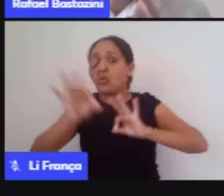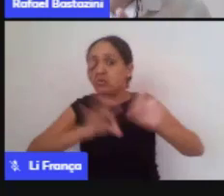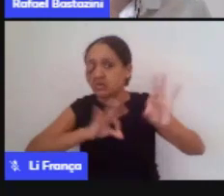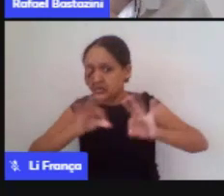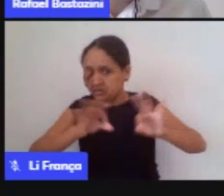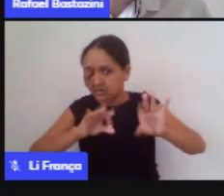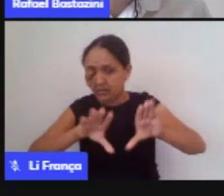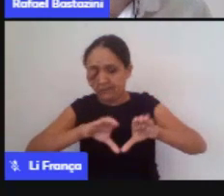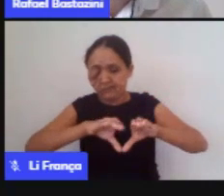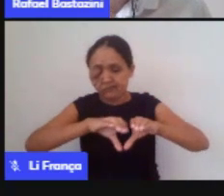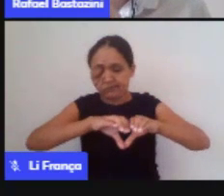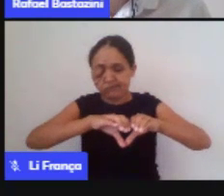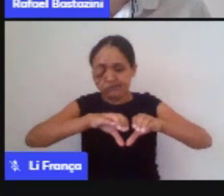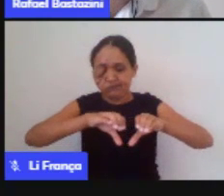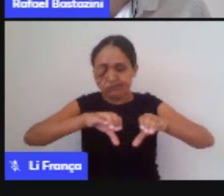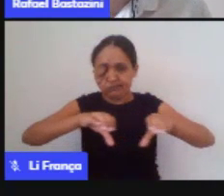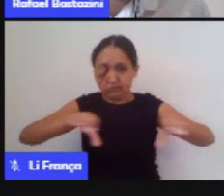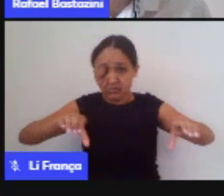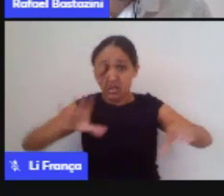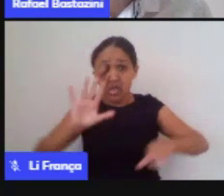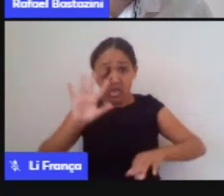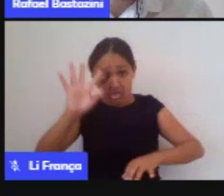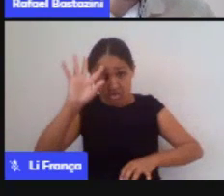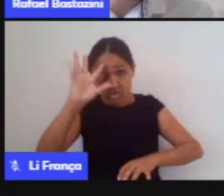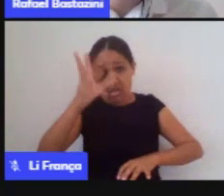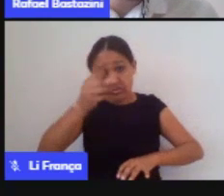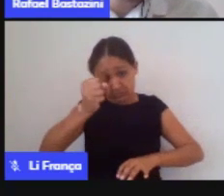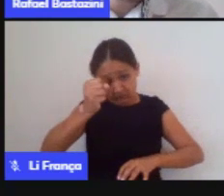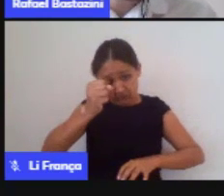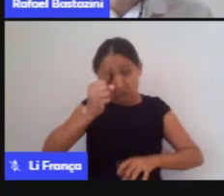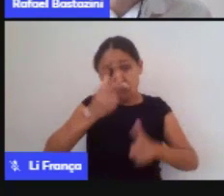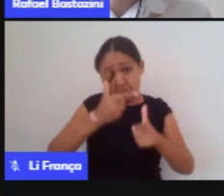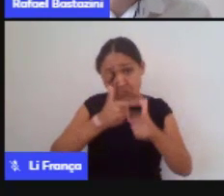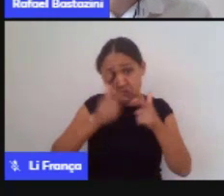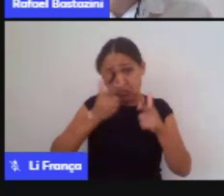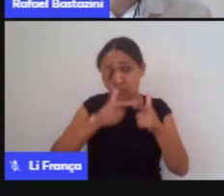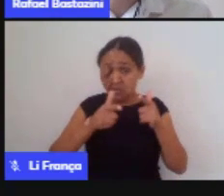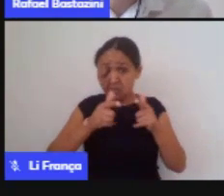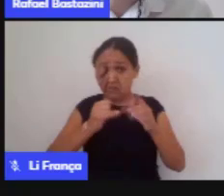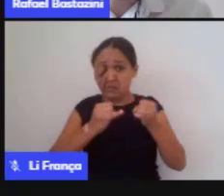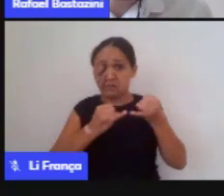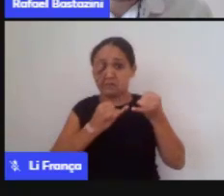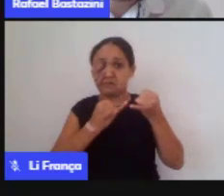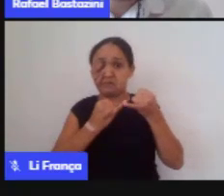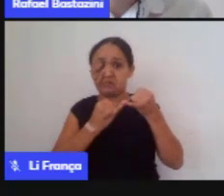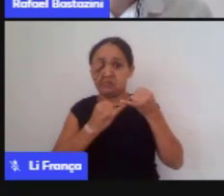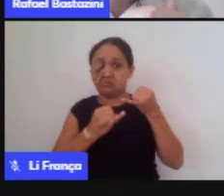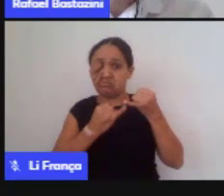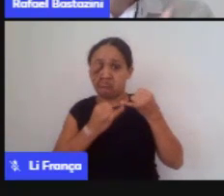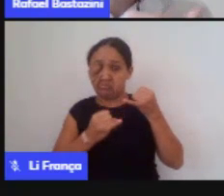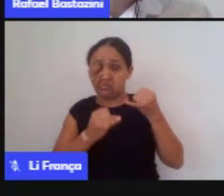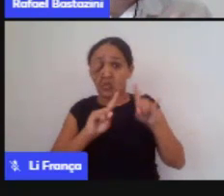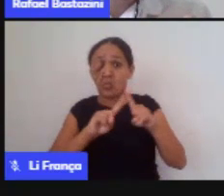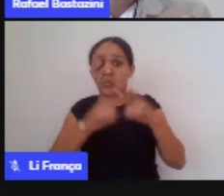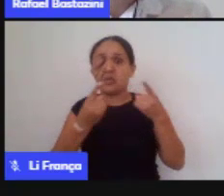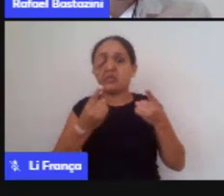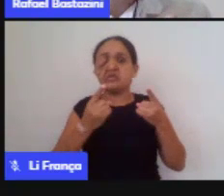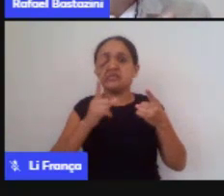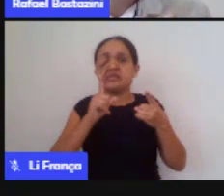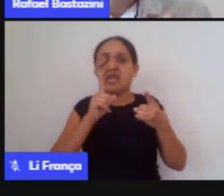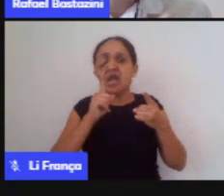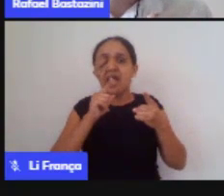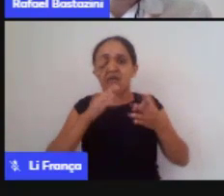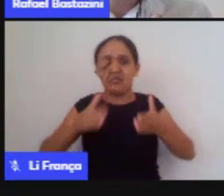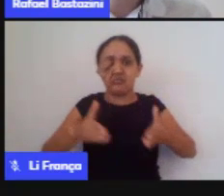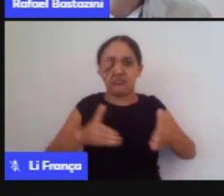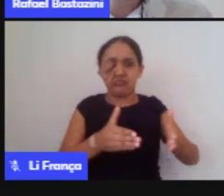fechada, resolveu o problema parcialmente, porque quando você canaliza um rio, você aumenta a